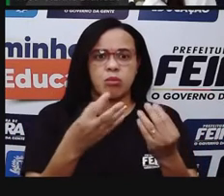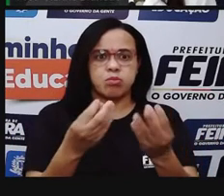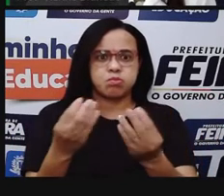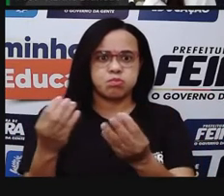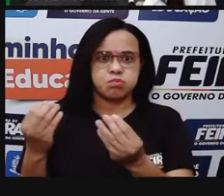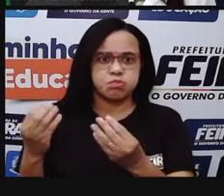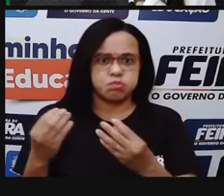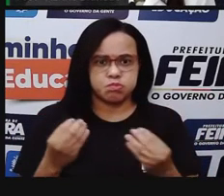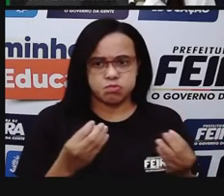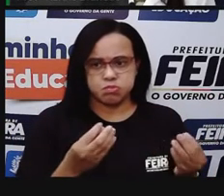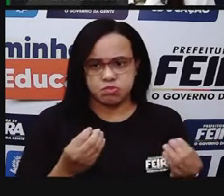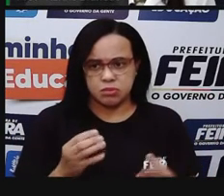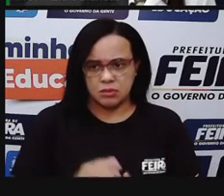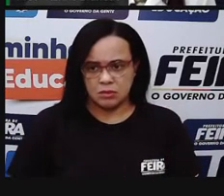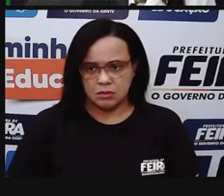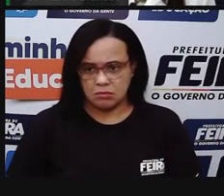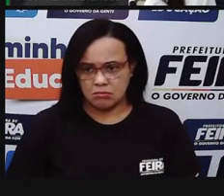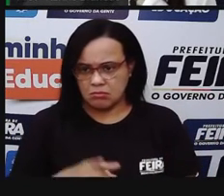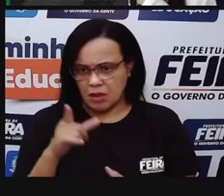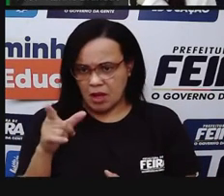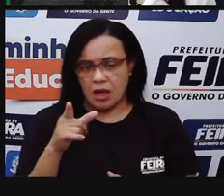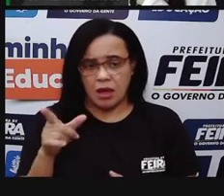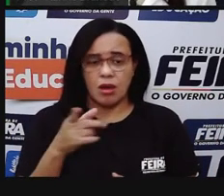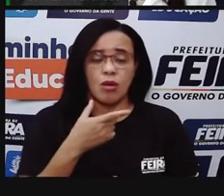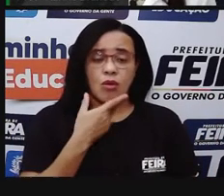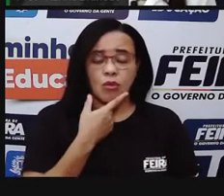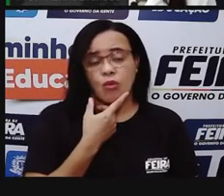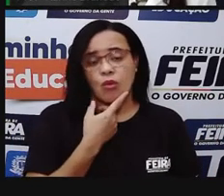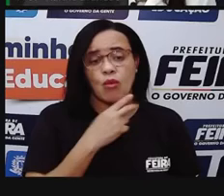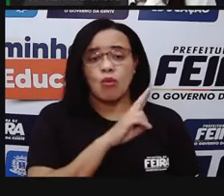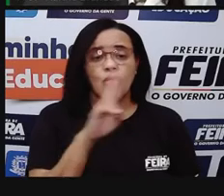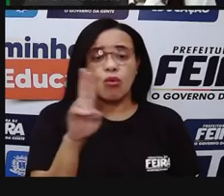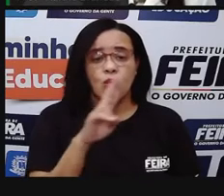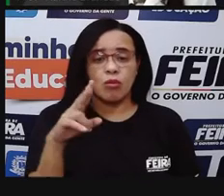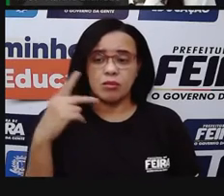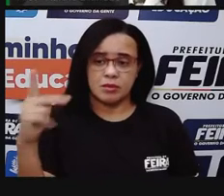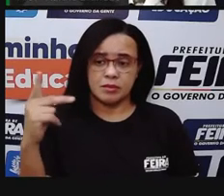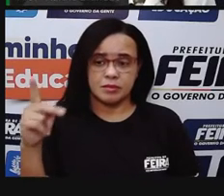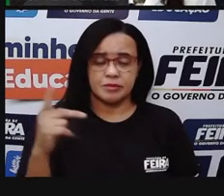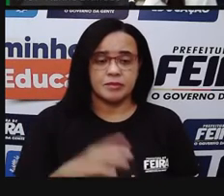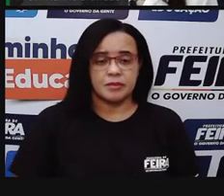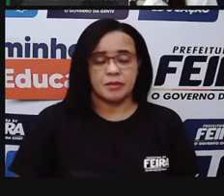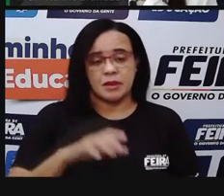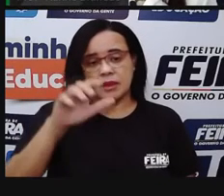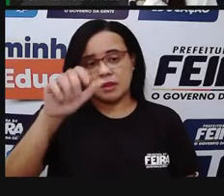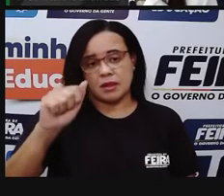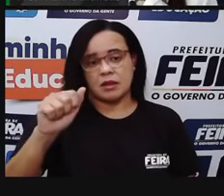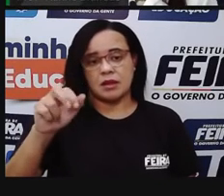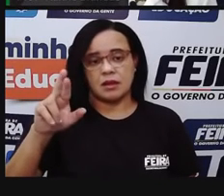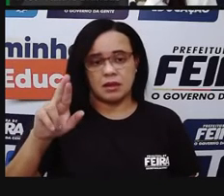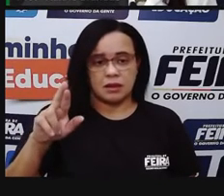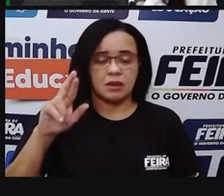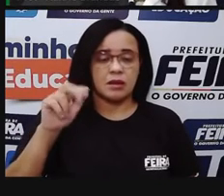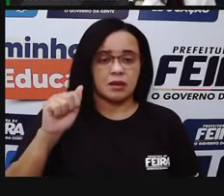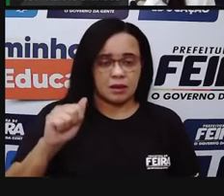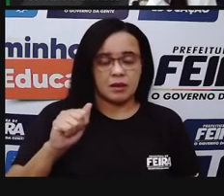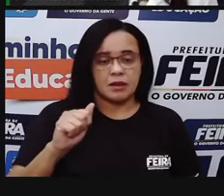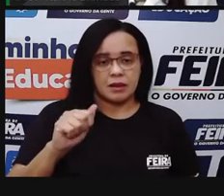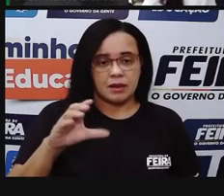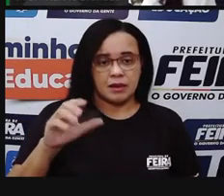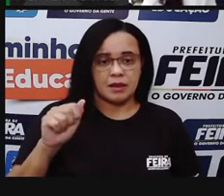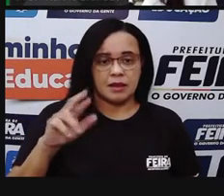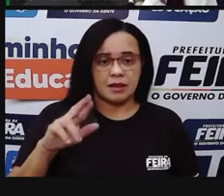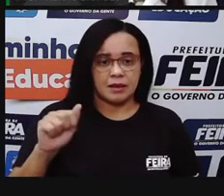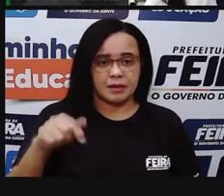é popularmente chamada de carcará, né? Ela também é uma ave de rapina. E aí, será que nós e